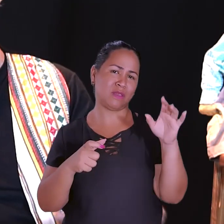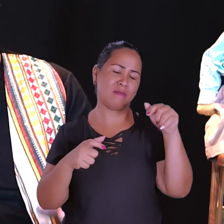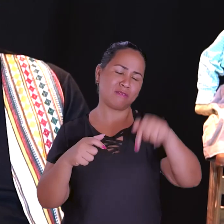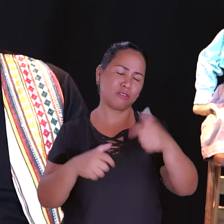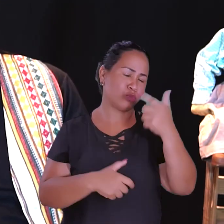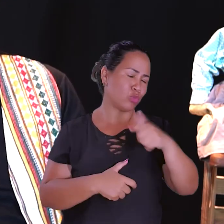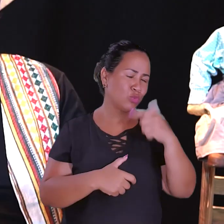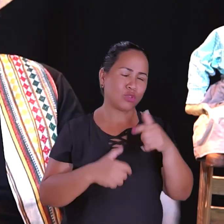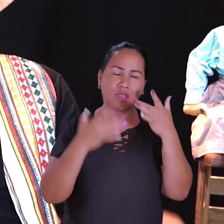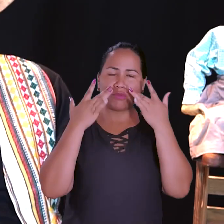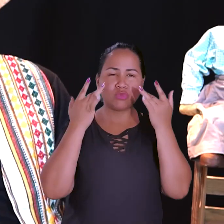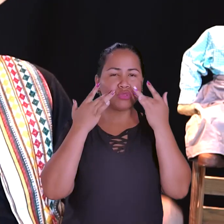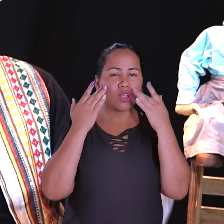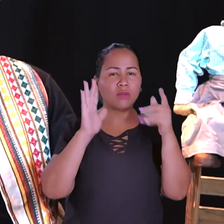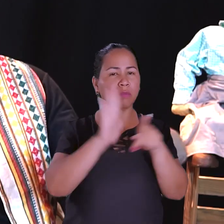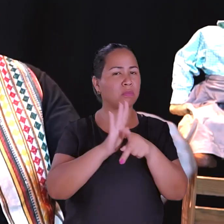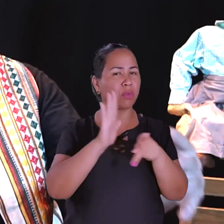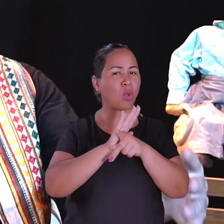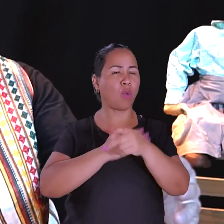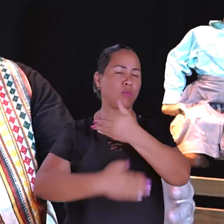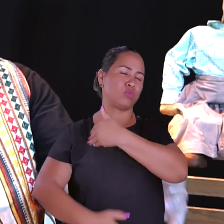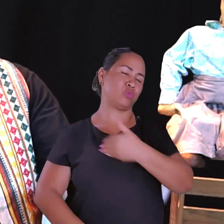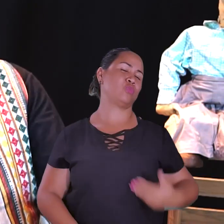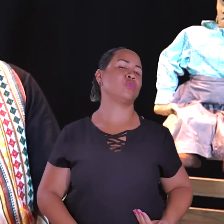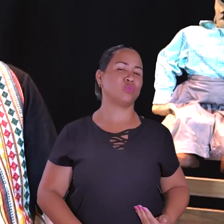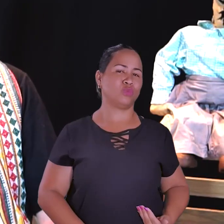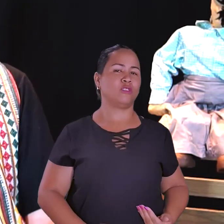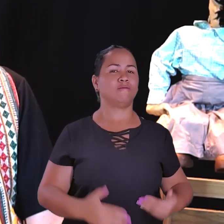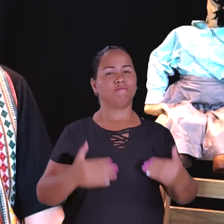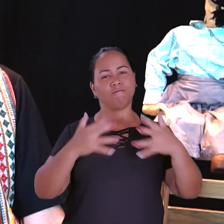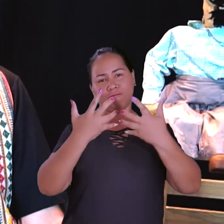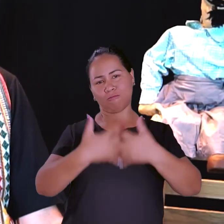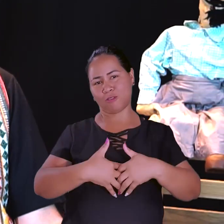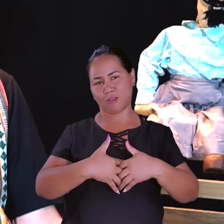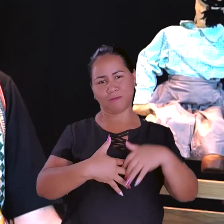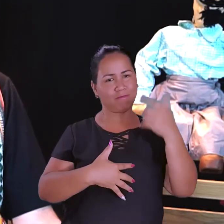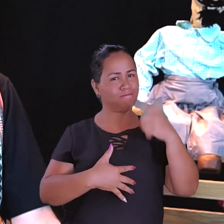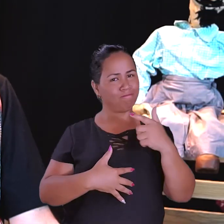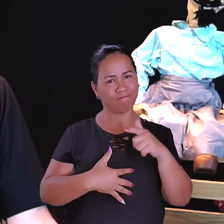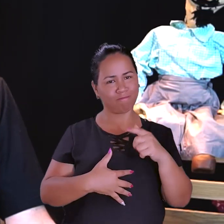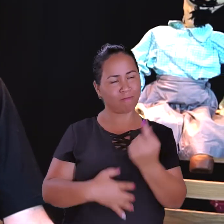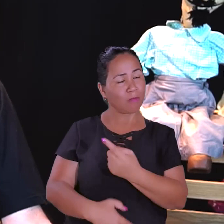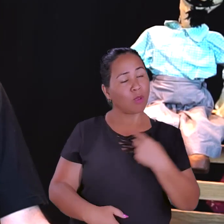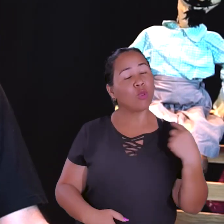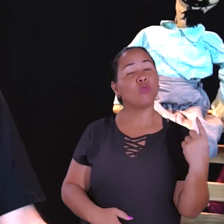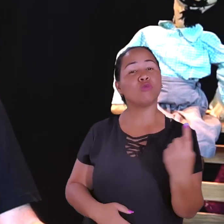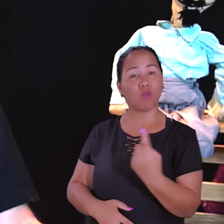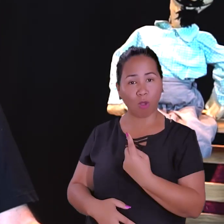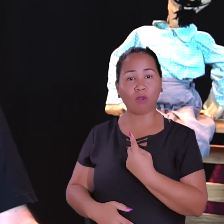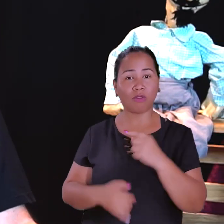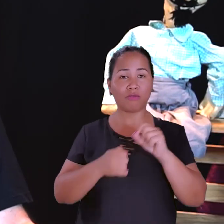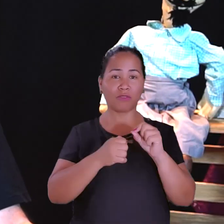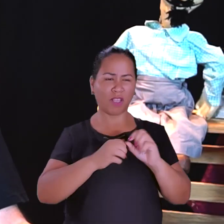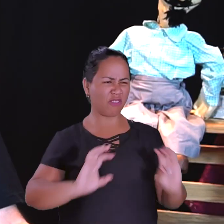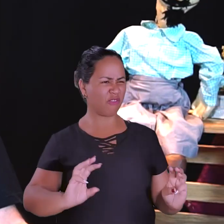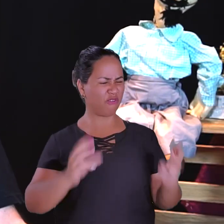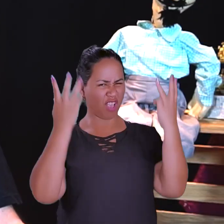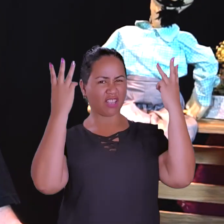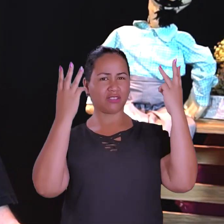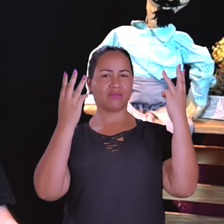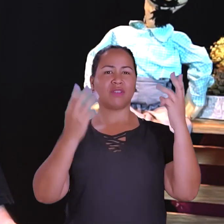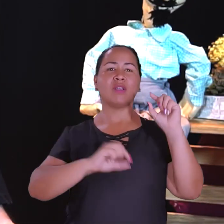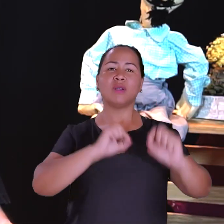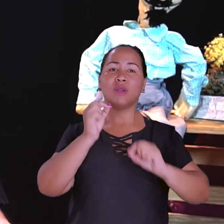teatro público do Gama, um espaço onde a gente possa trazer espetáculo. Então, no nosso próprio festival que a gente faz, uma grande dificuldade